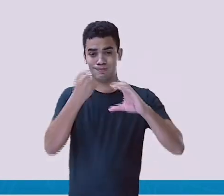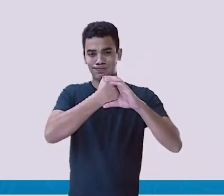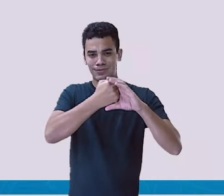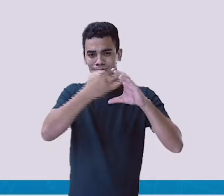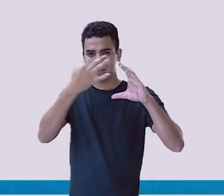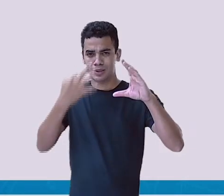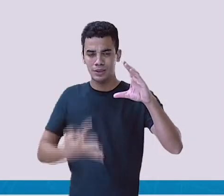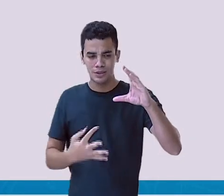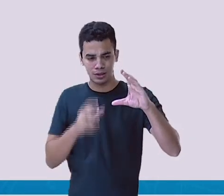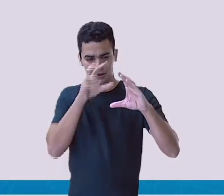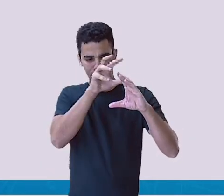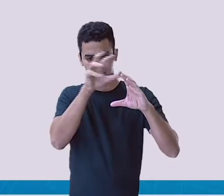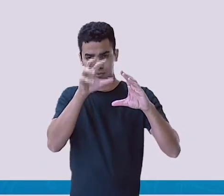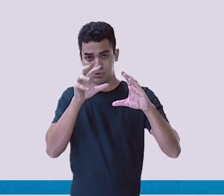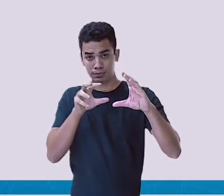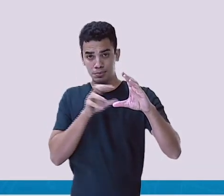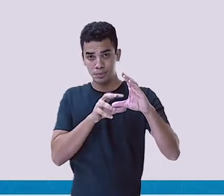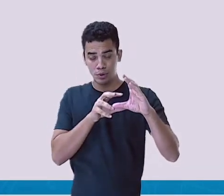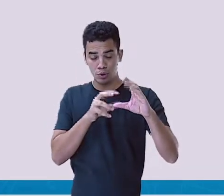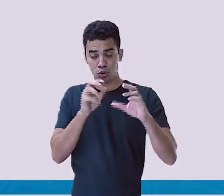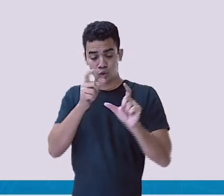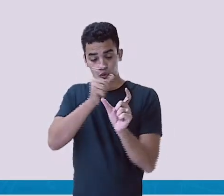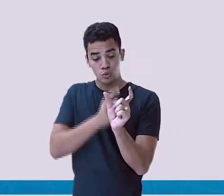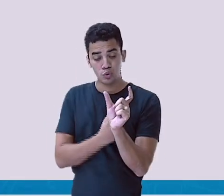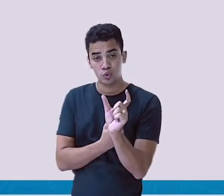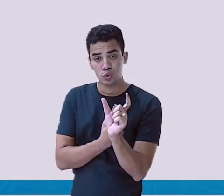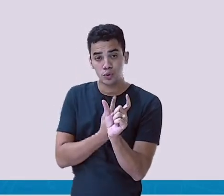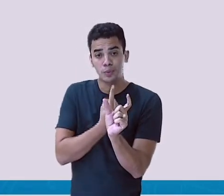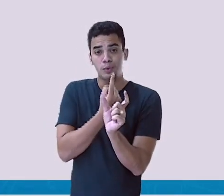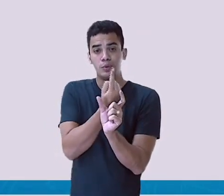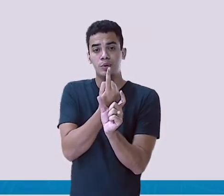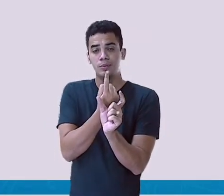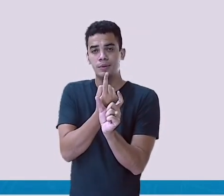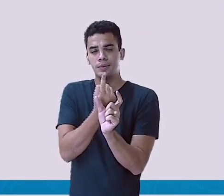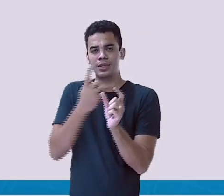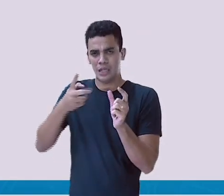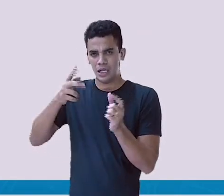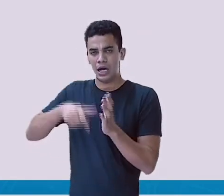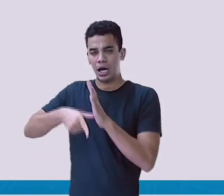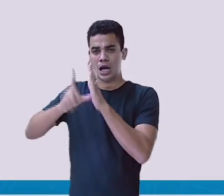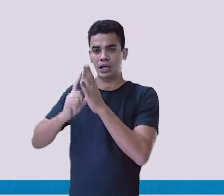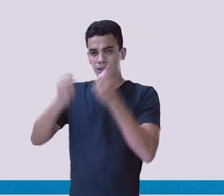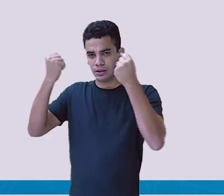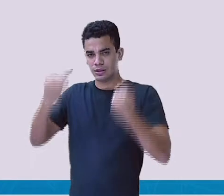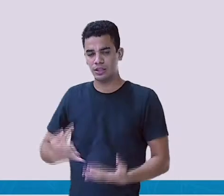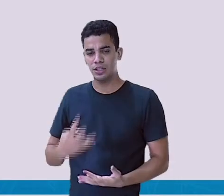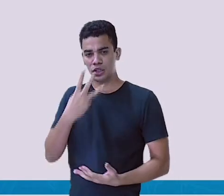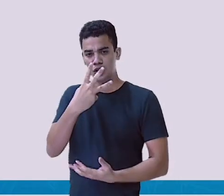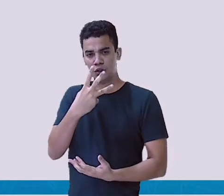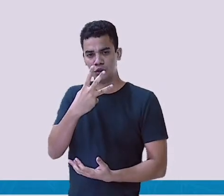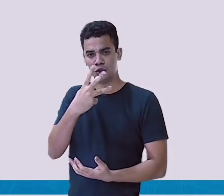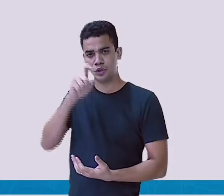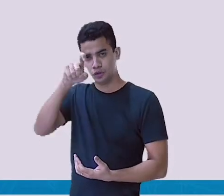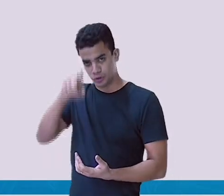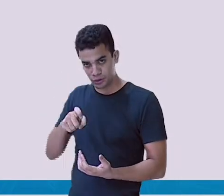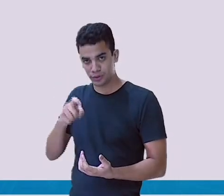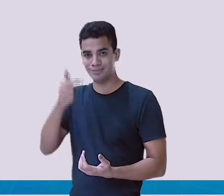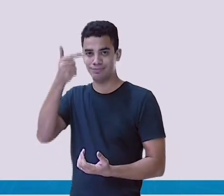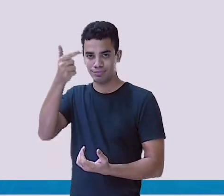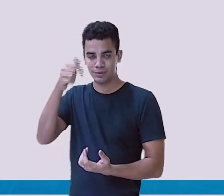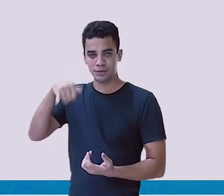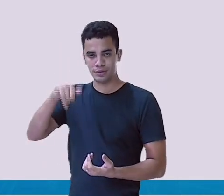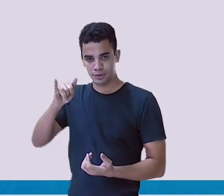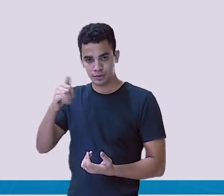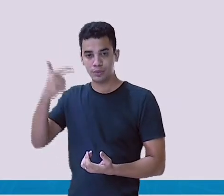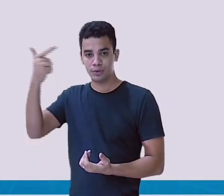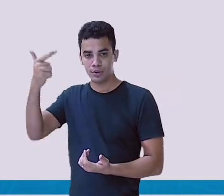que eu expliquei, 3x ao quadrado, y ao quadrado, onde 3 é o coeficiente e x ao